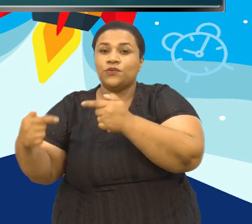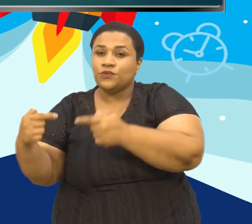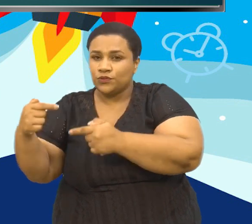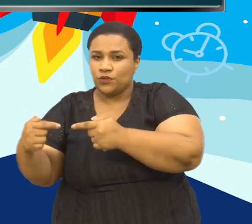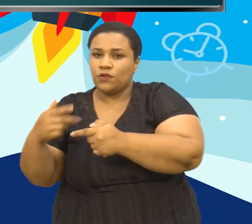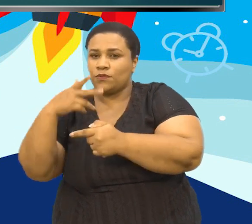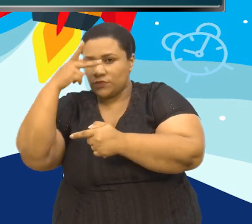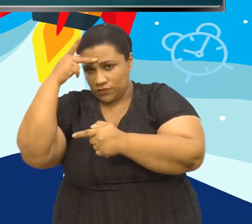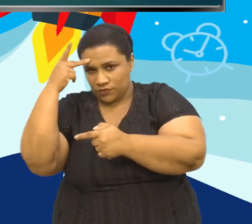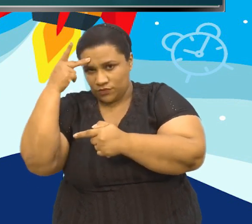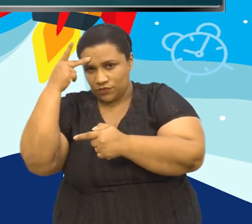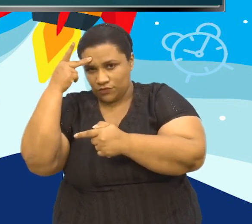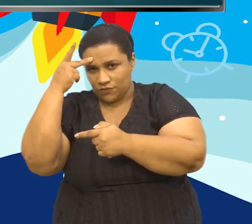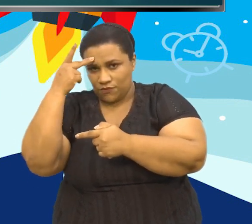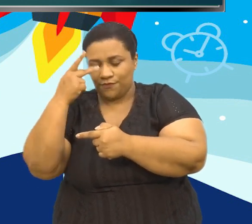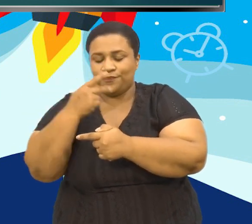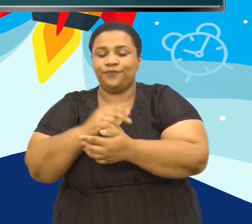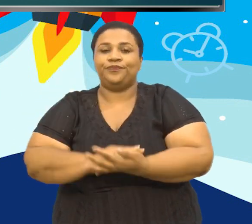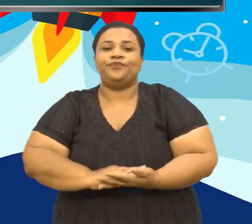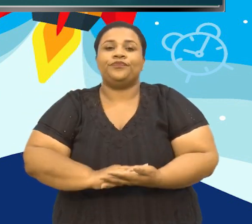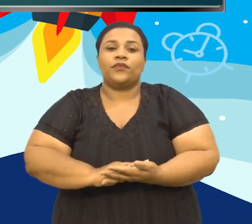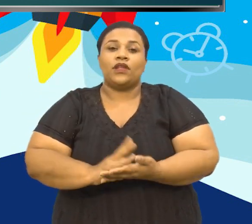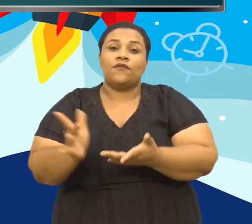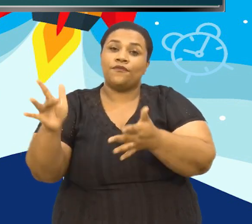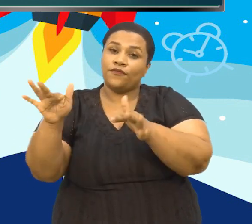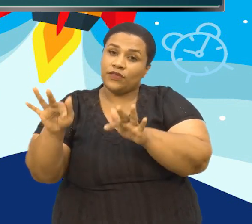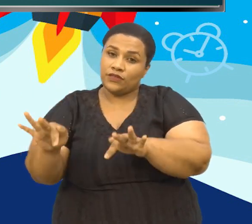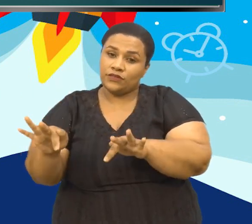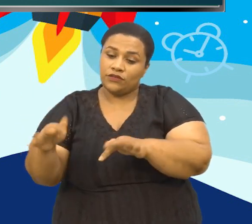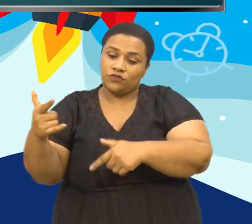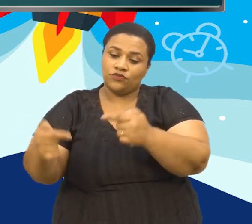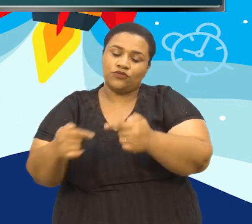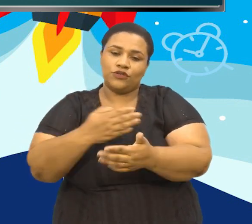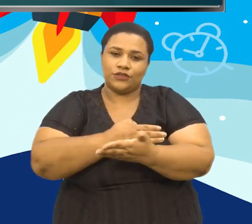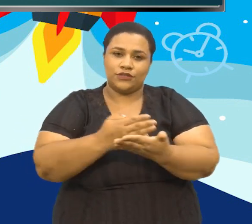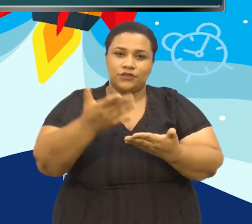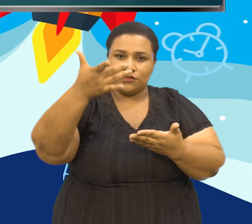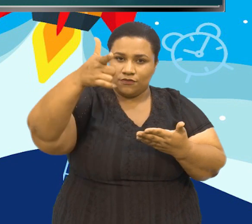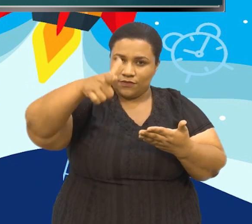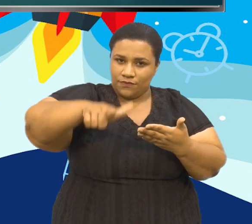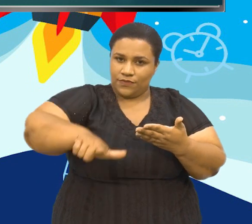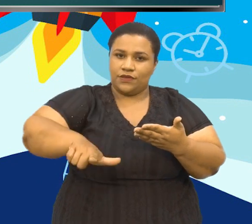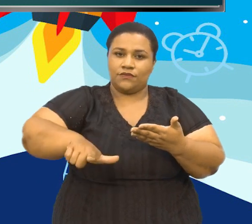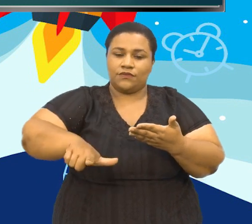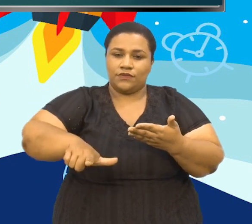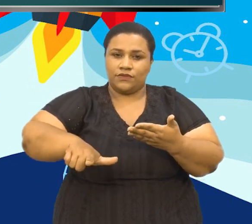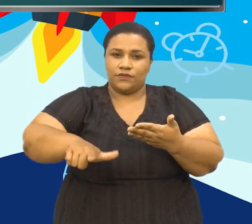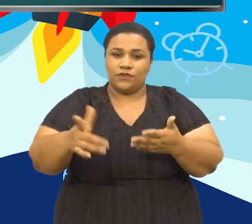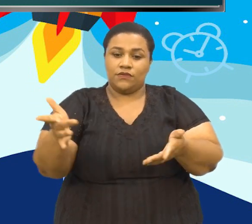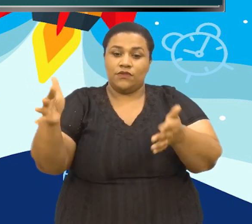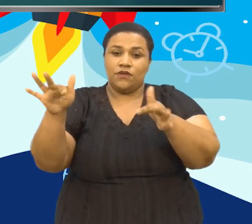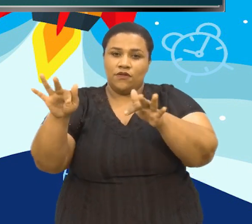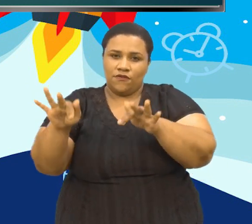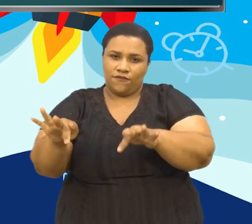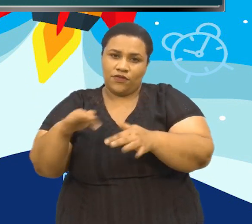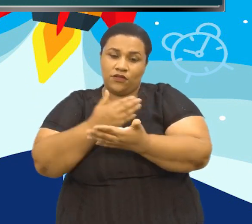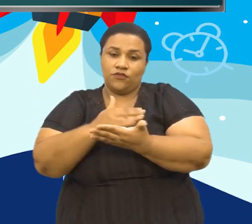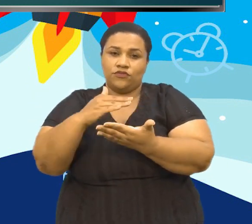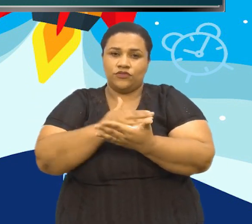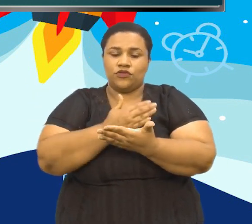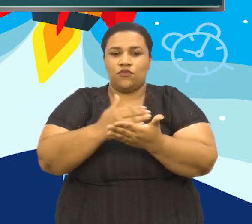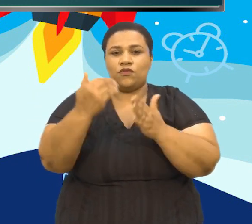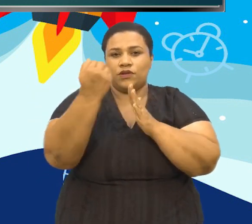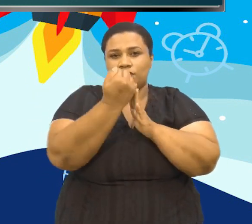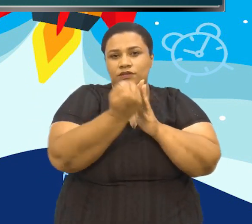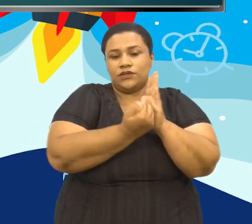jogador fez durante a partida. Terminando isso, o jogo inicia de novo para, ao final de